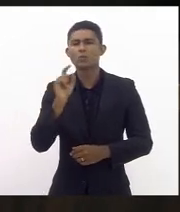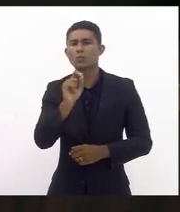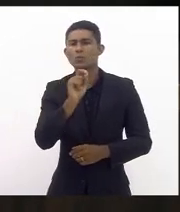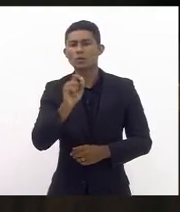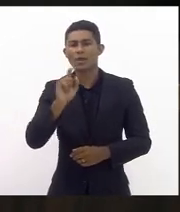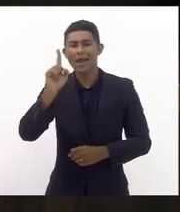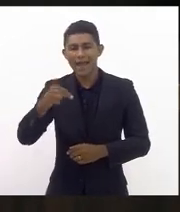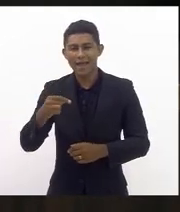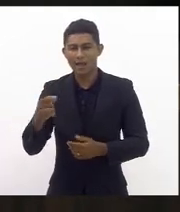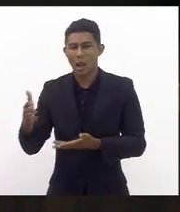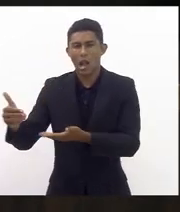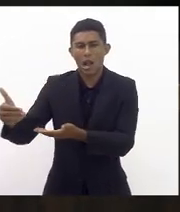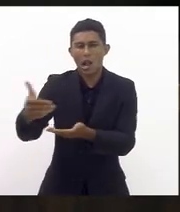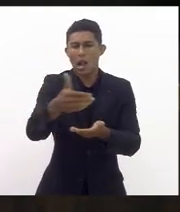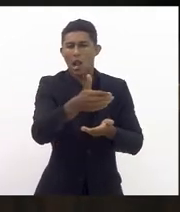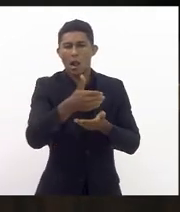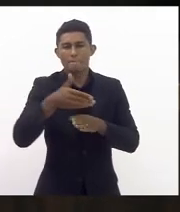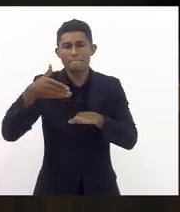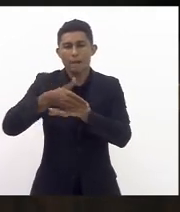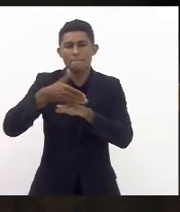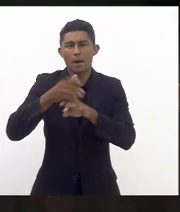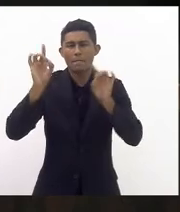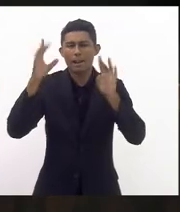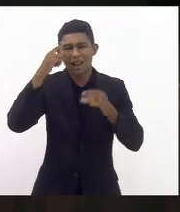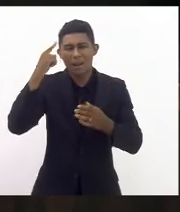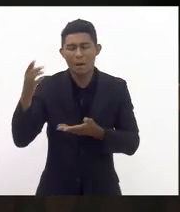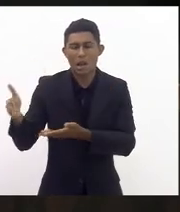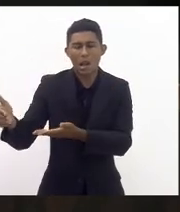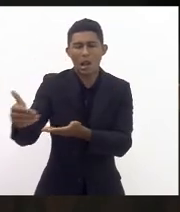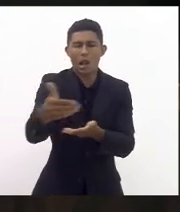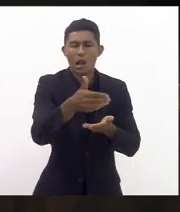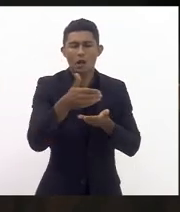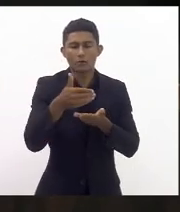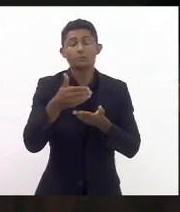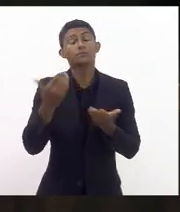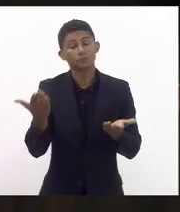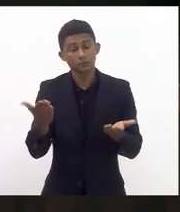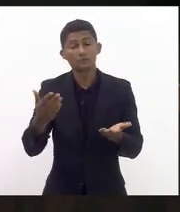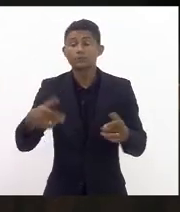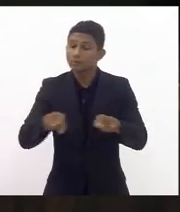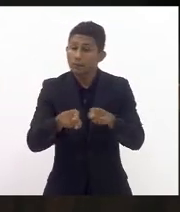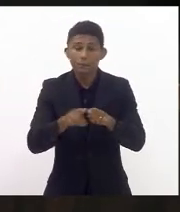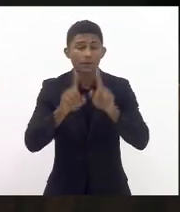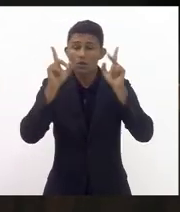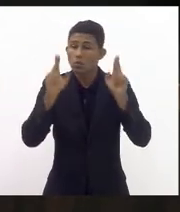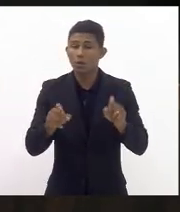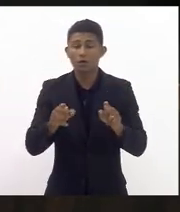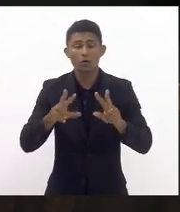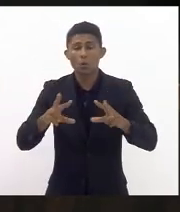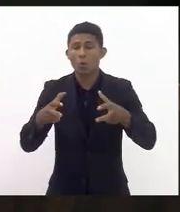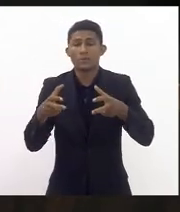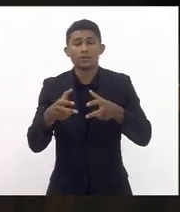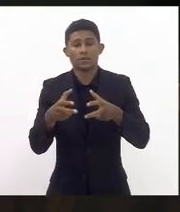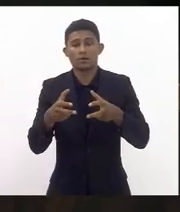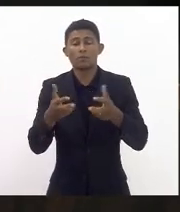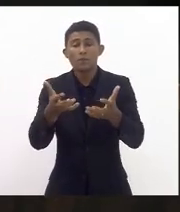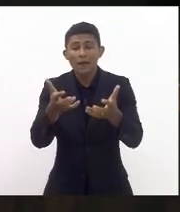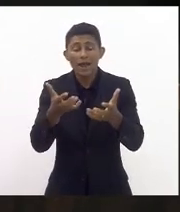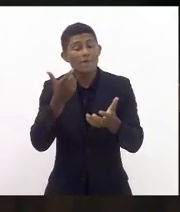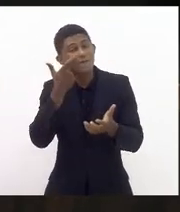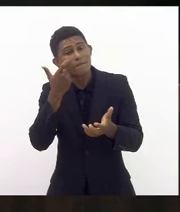de Participação Especial, esse sim é uma comissão propositiva que visa reduzir a